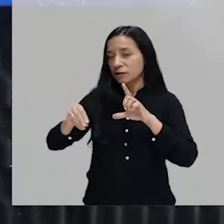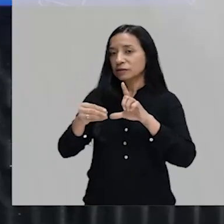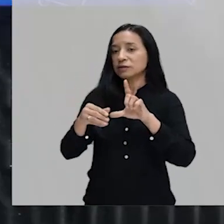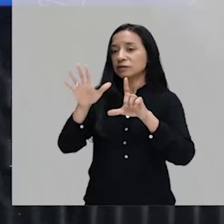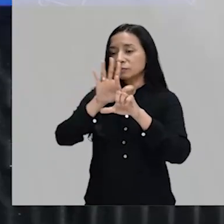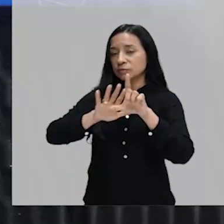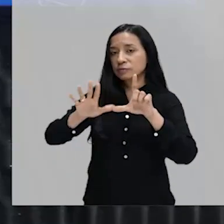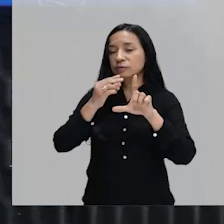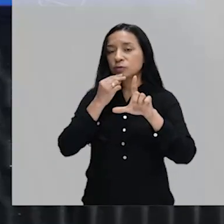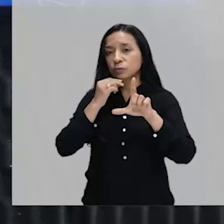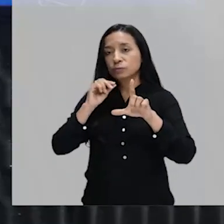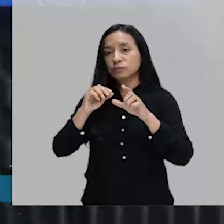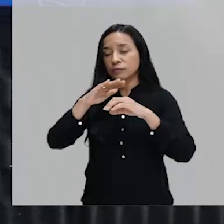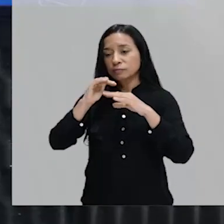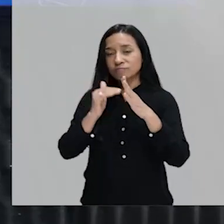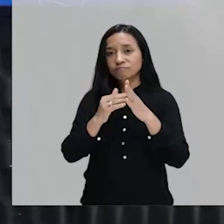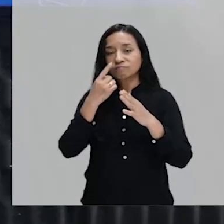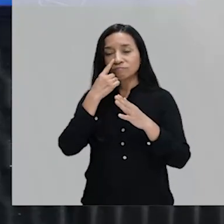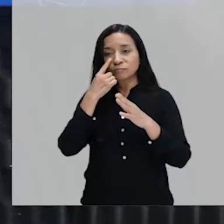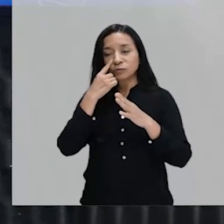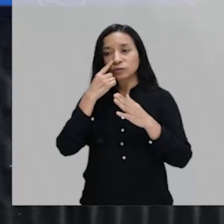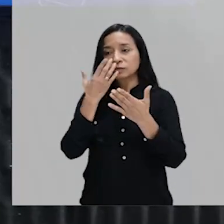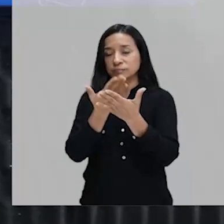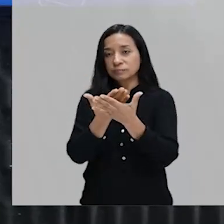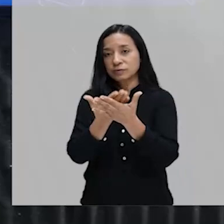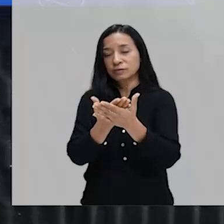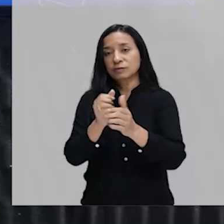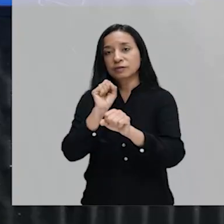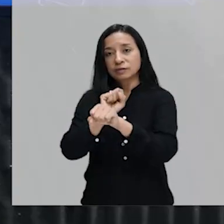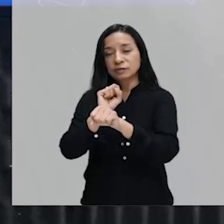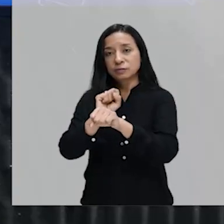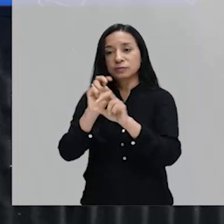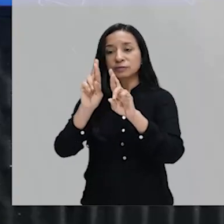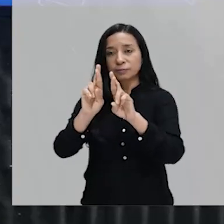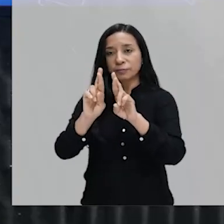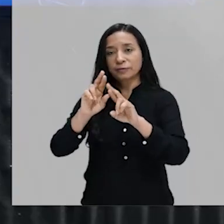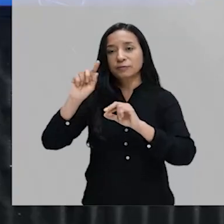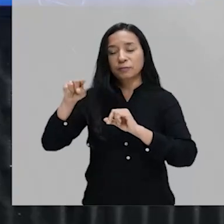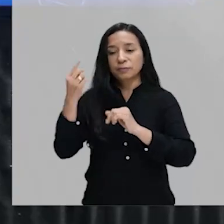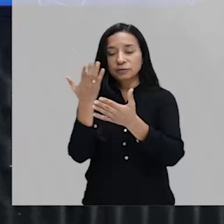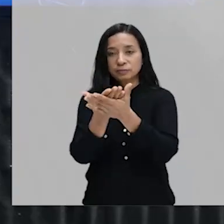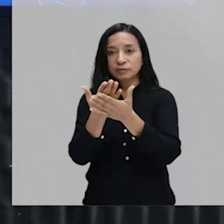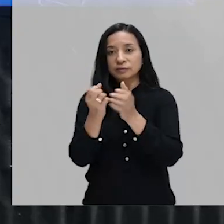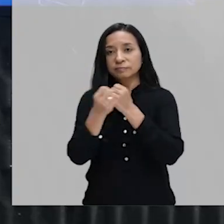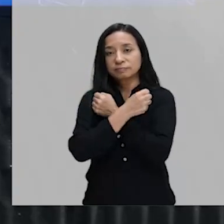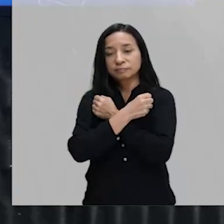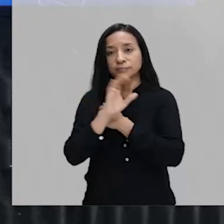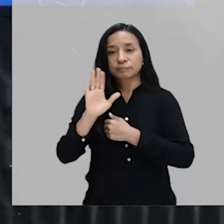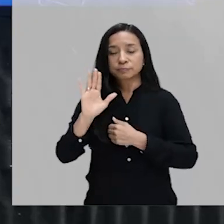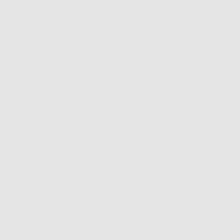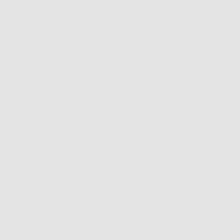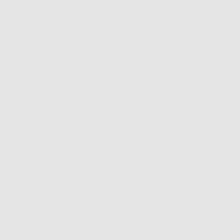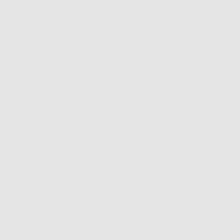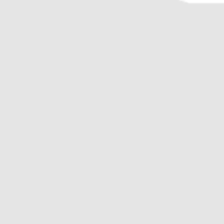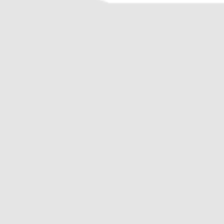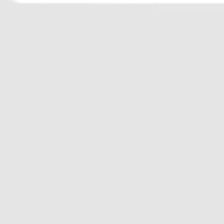e vejam todas as outras aulas. Eu aguardo vocês na próxima aula. Um abraço e até a próxima.